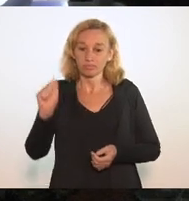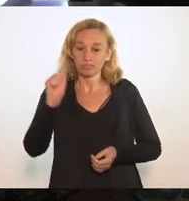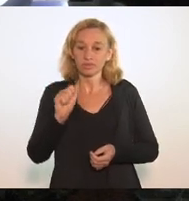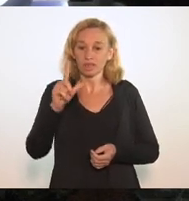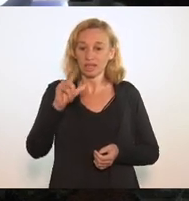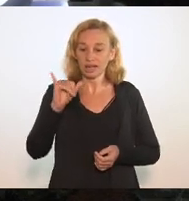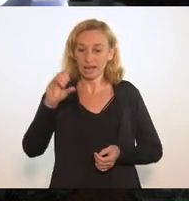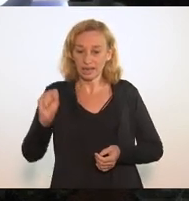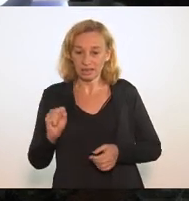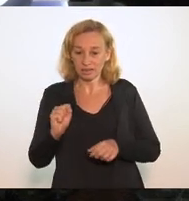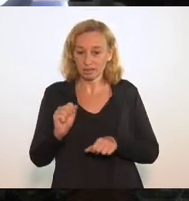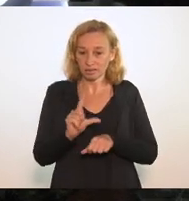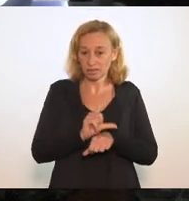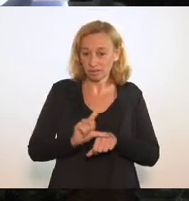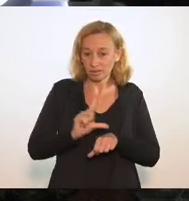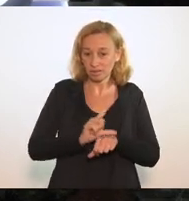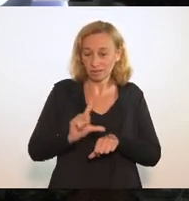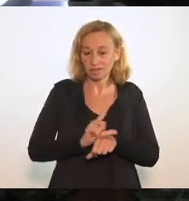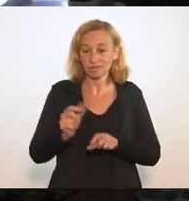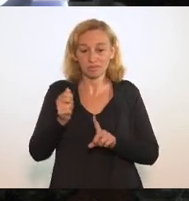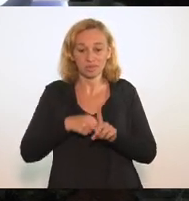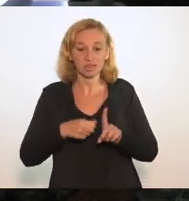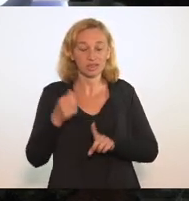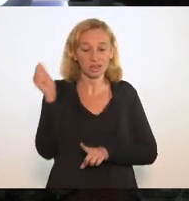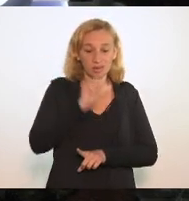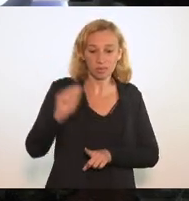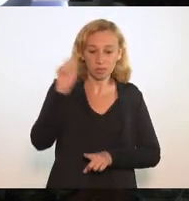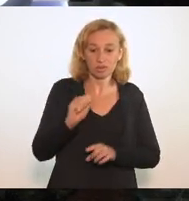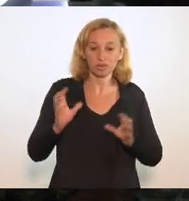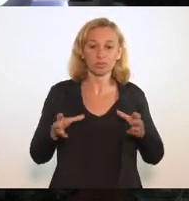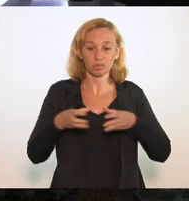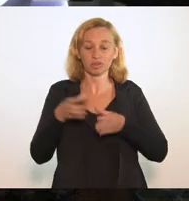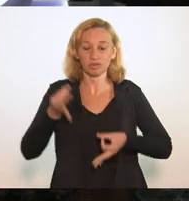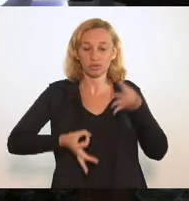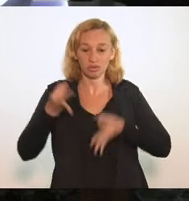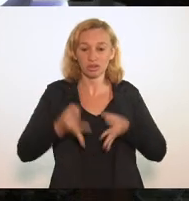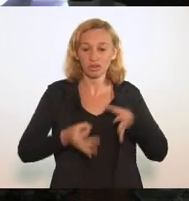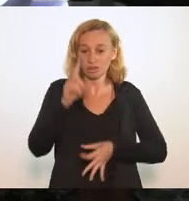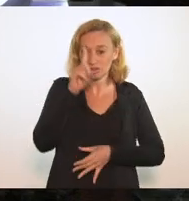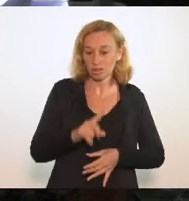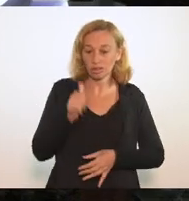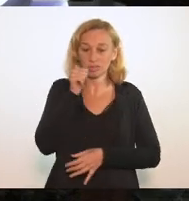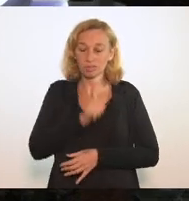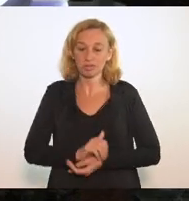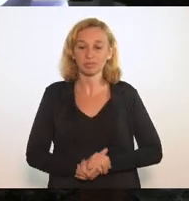ser realizado anualmente no mês de agosto, pendente de pareceres das comissões de Constituição e Justiça e Defesa do Direito da Mulher.